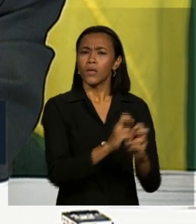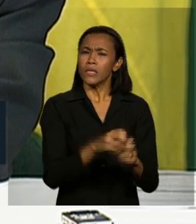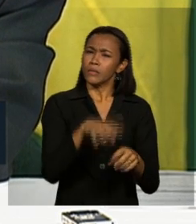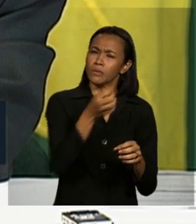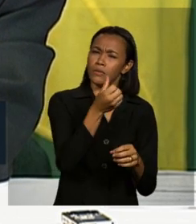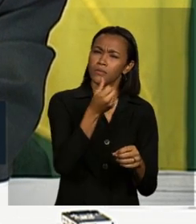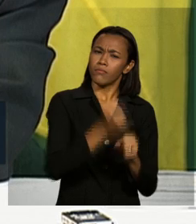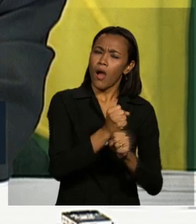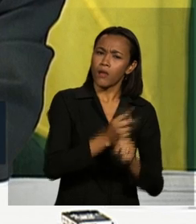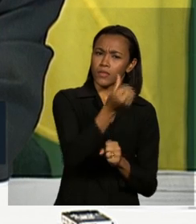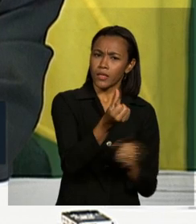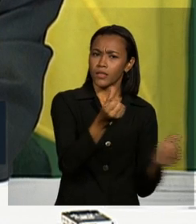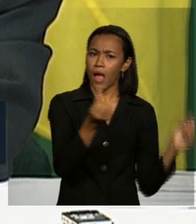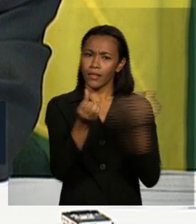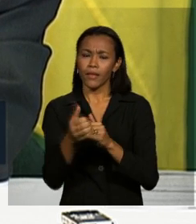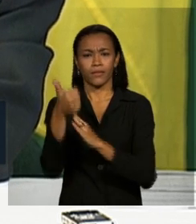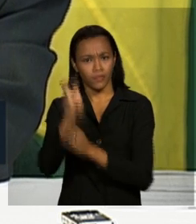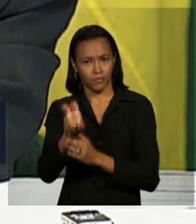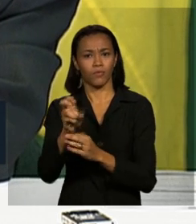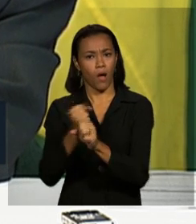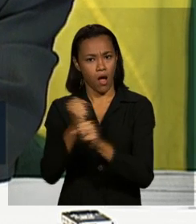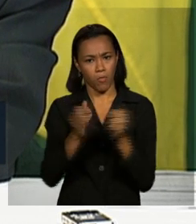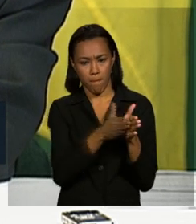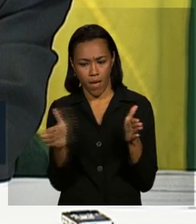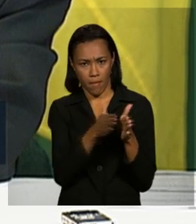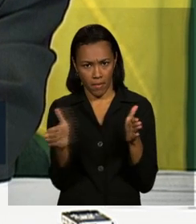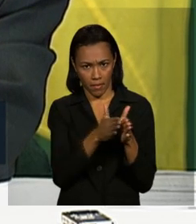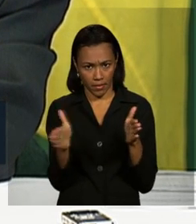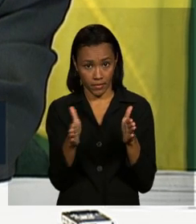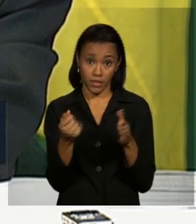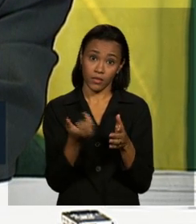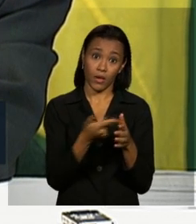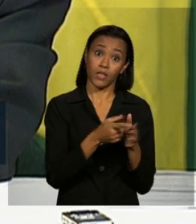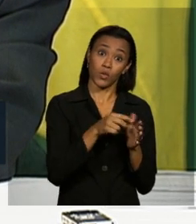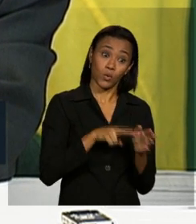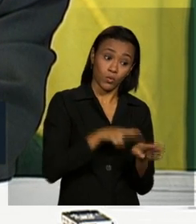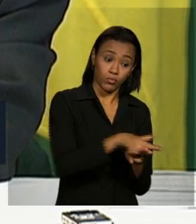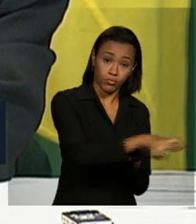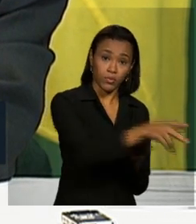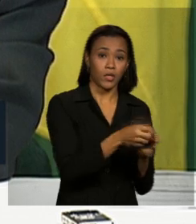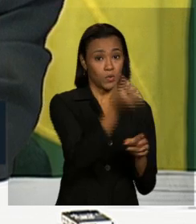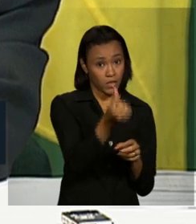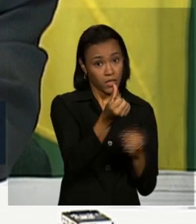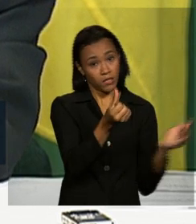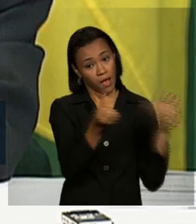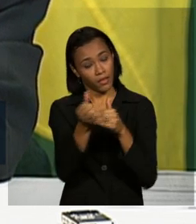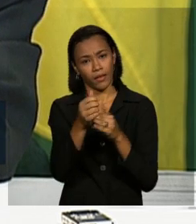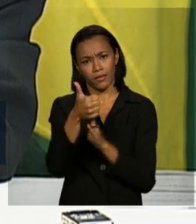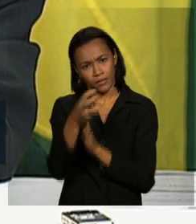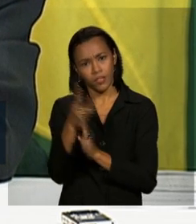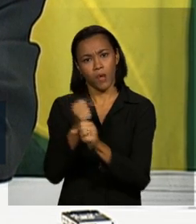ano e o 25º ano no caso das ferrovias entre o sexto ano e o 30º